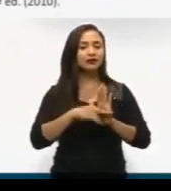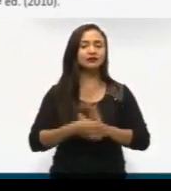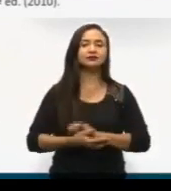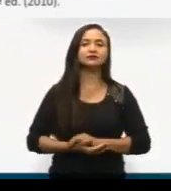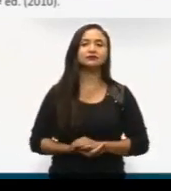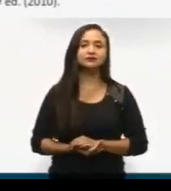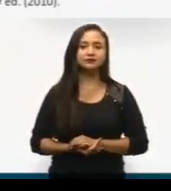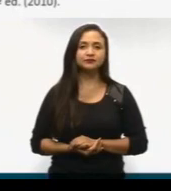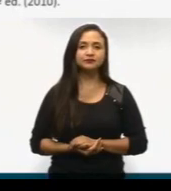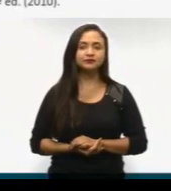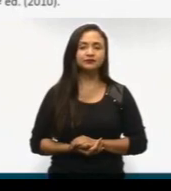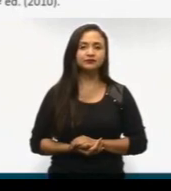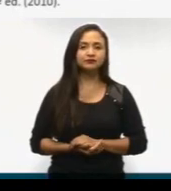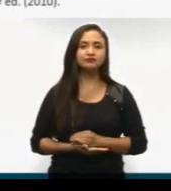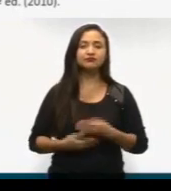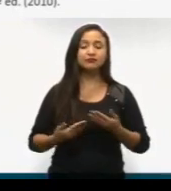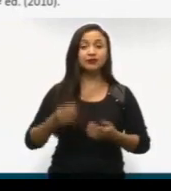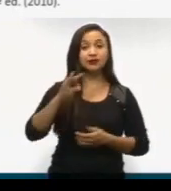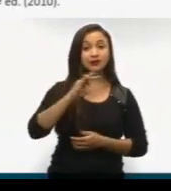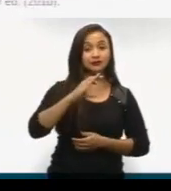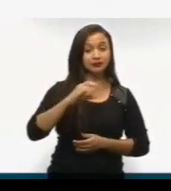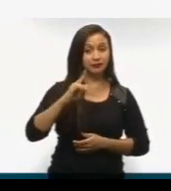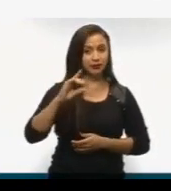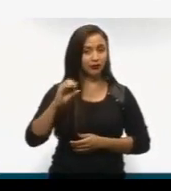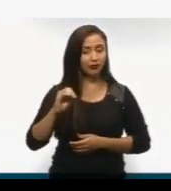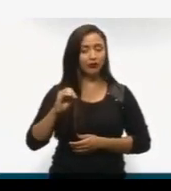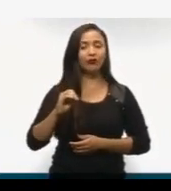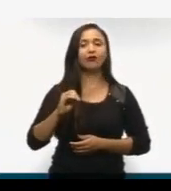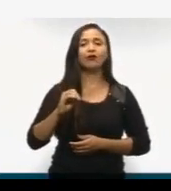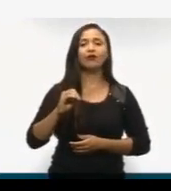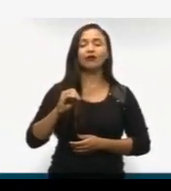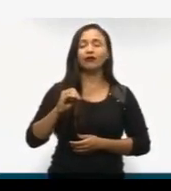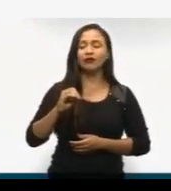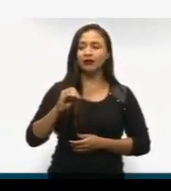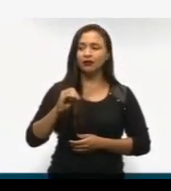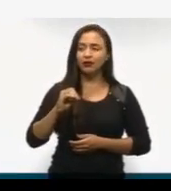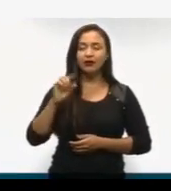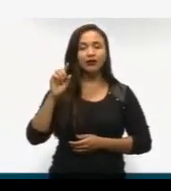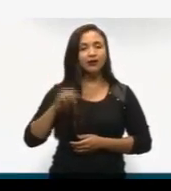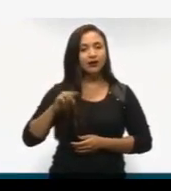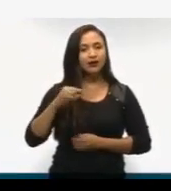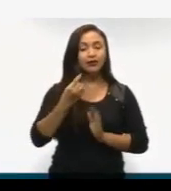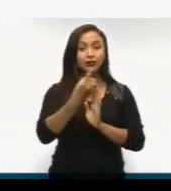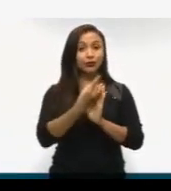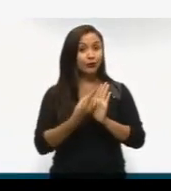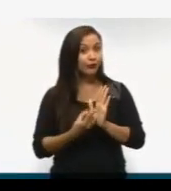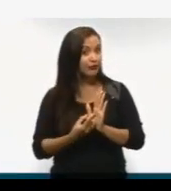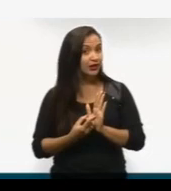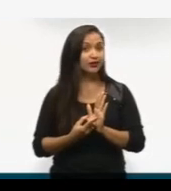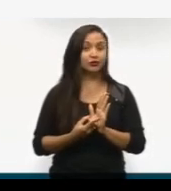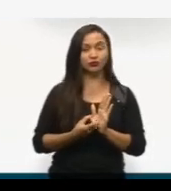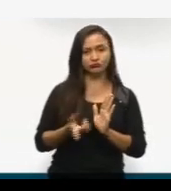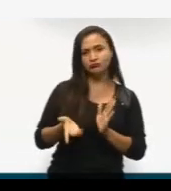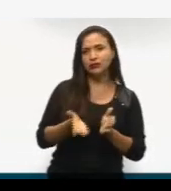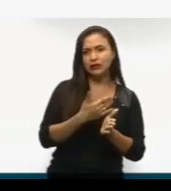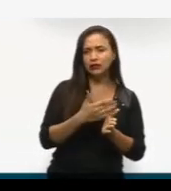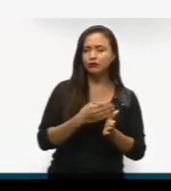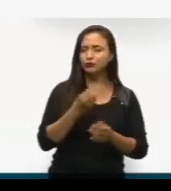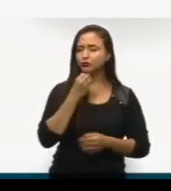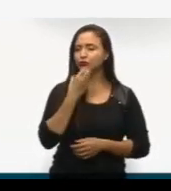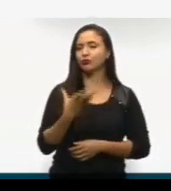tá? Então, a TCPO é uma norma muito... É um documento, um livro muito bom para se